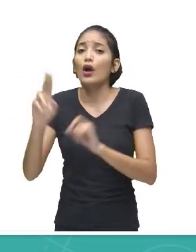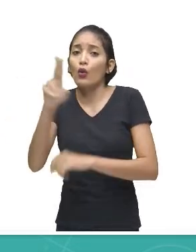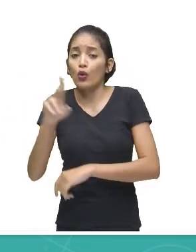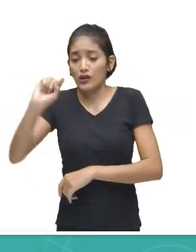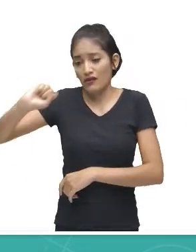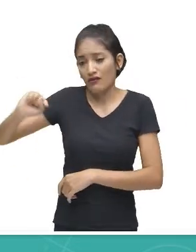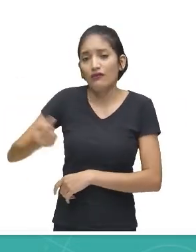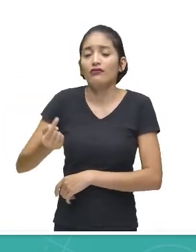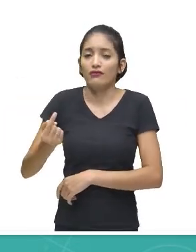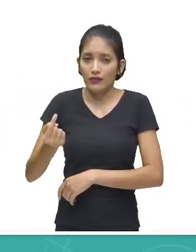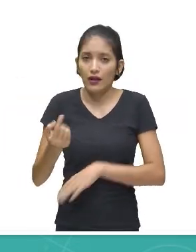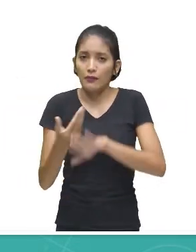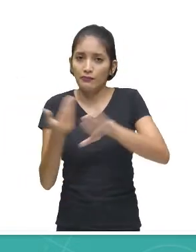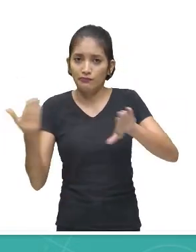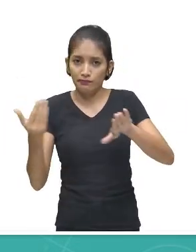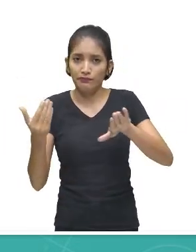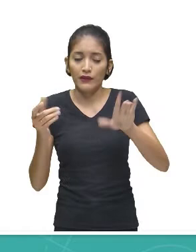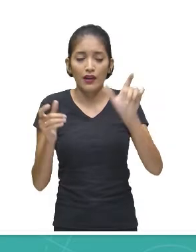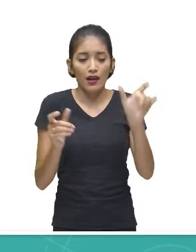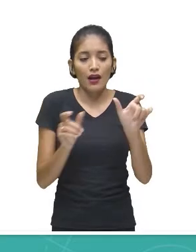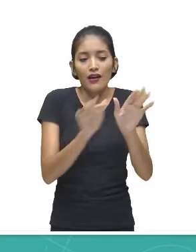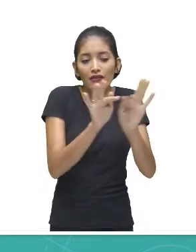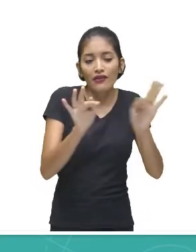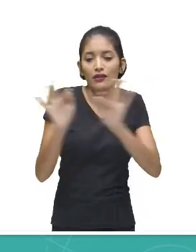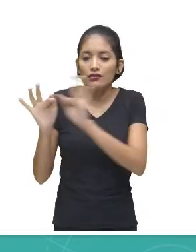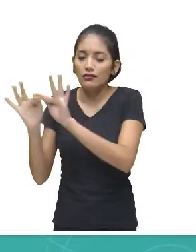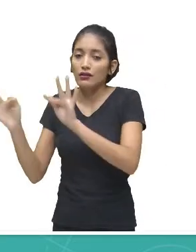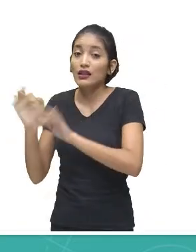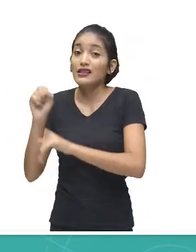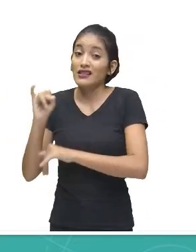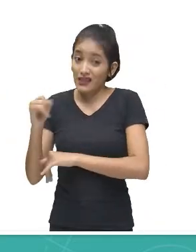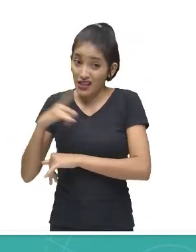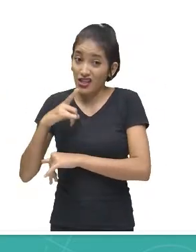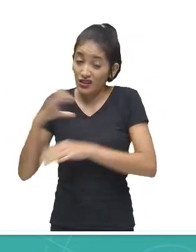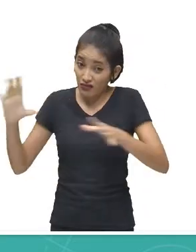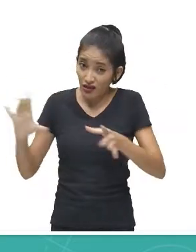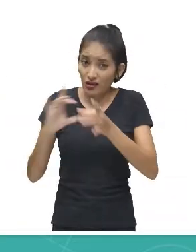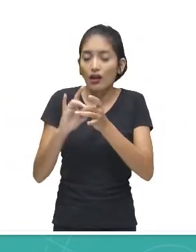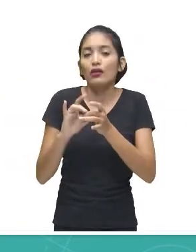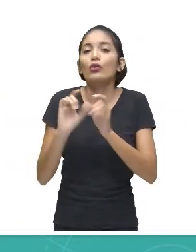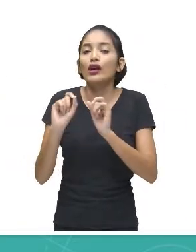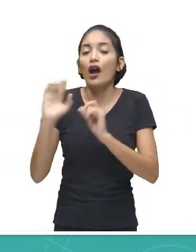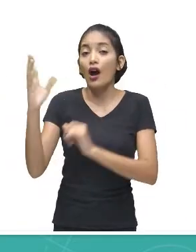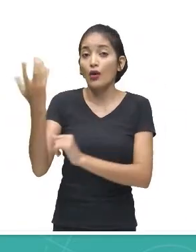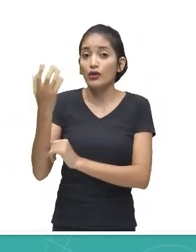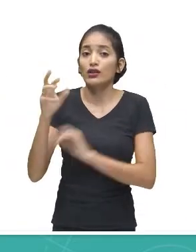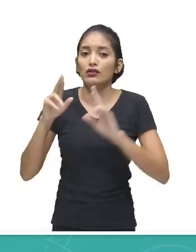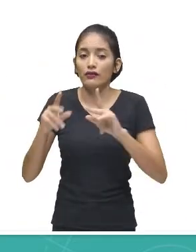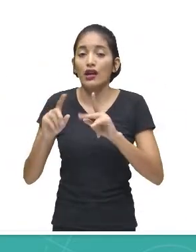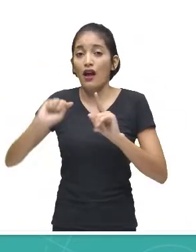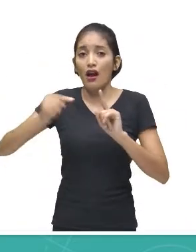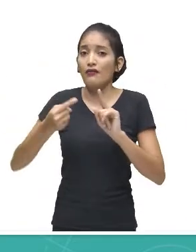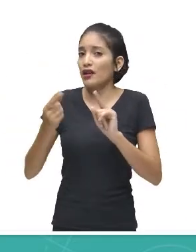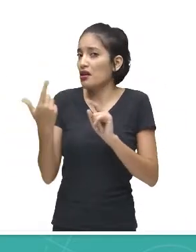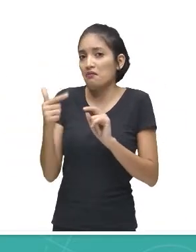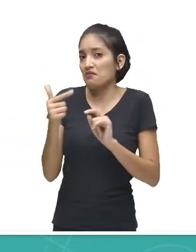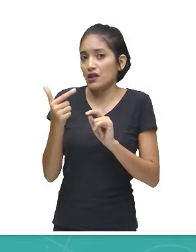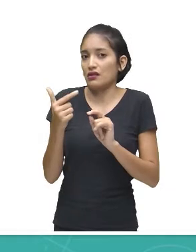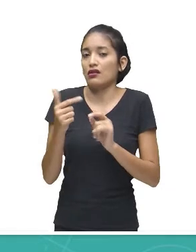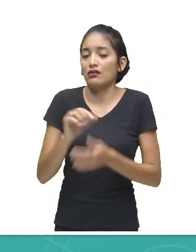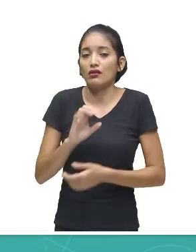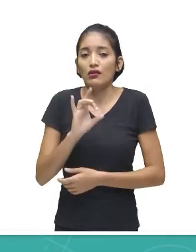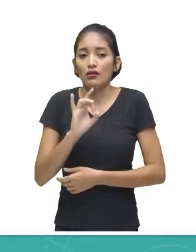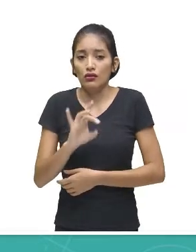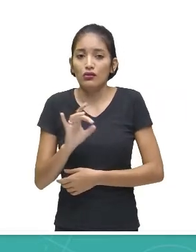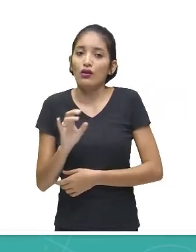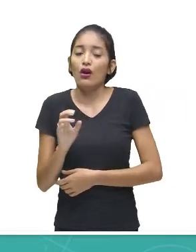orações, tá? Se eu tivesse uma conjunção, aí seria diferente. Essa vírgula não estaria aqui, tá? Ela estaria só aqui